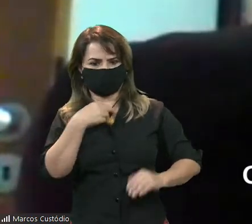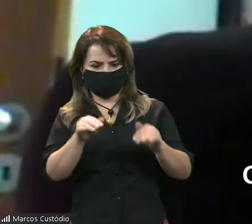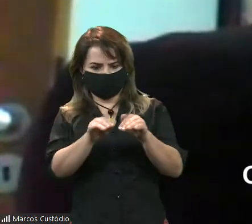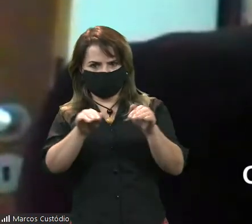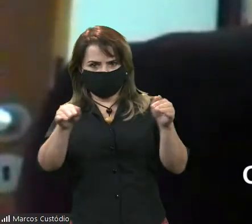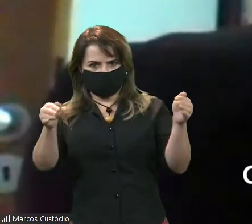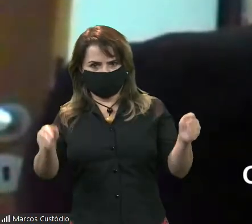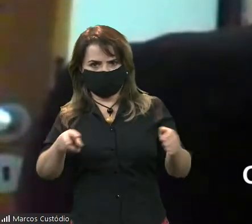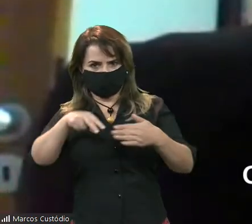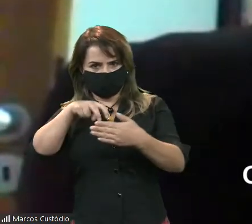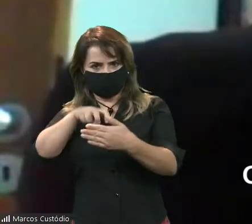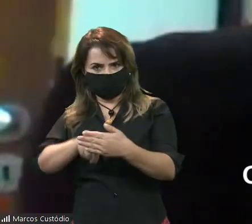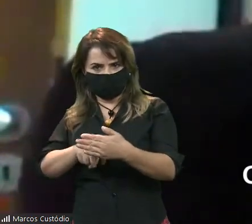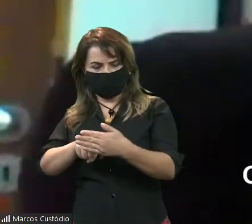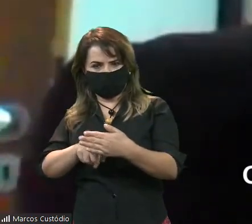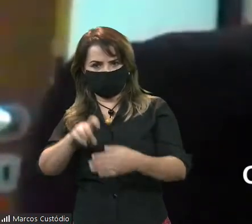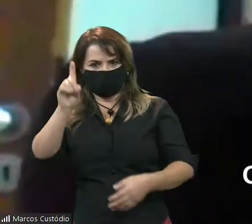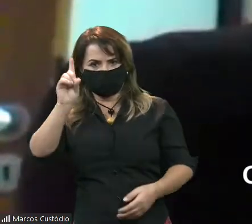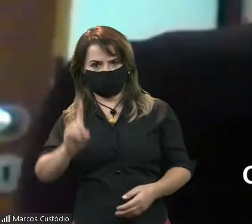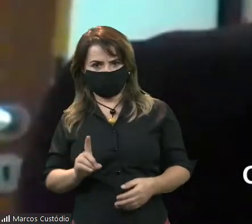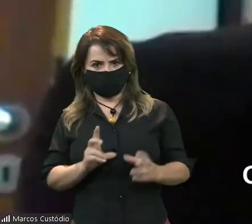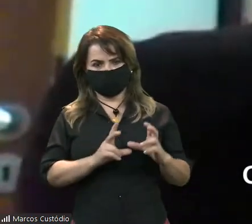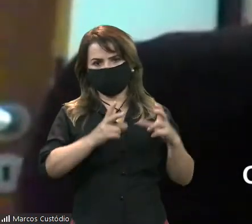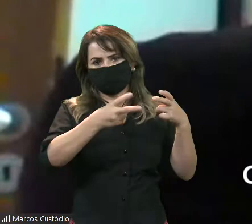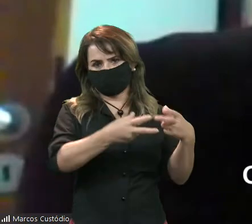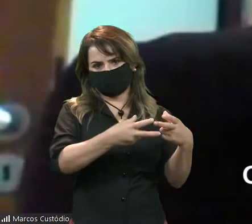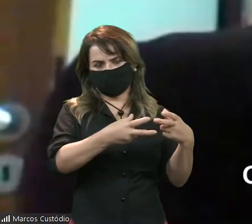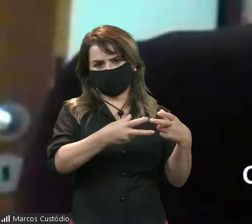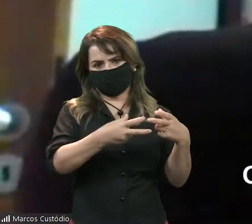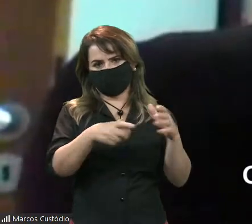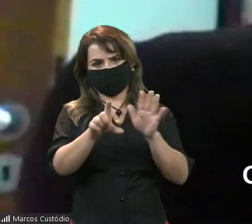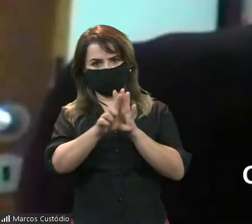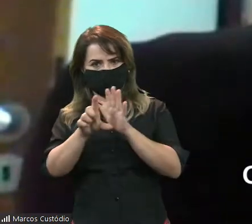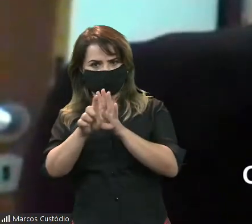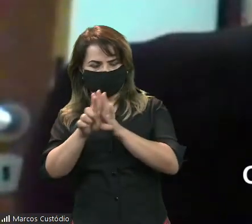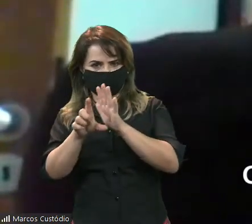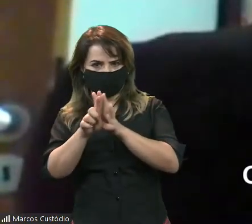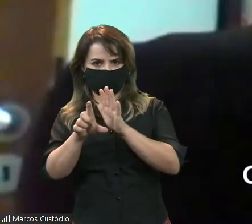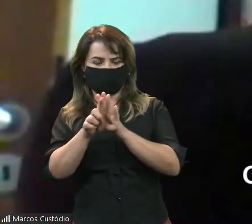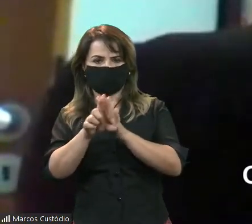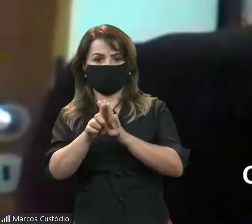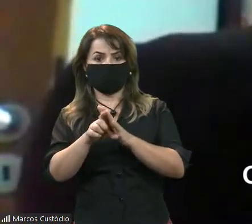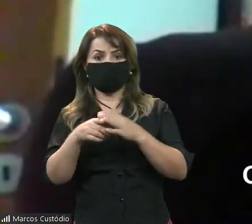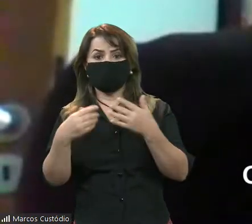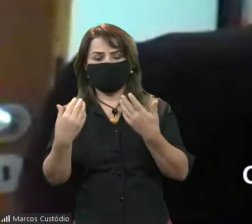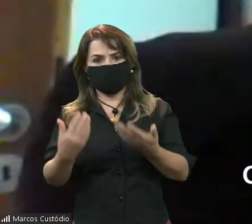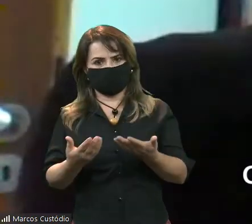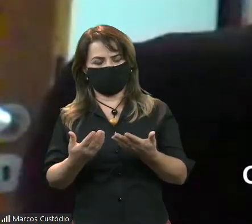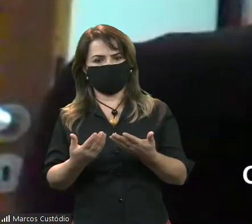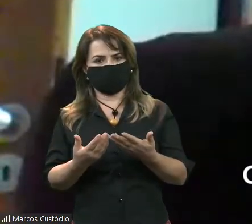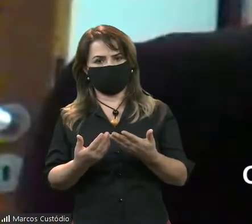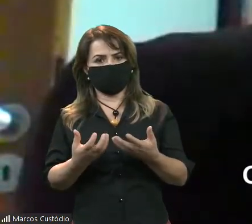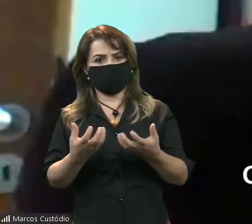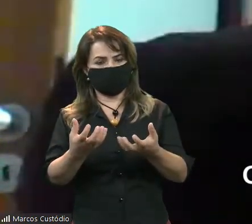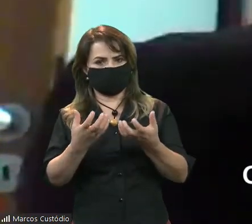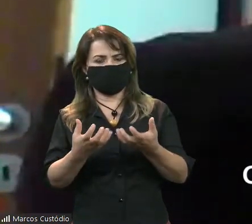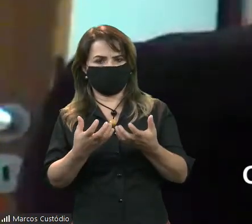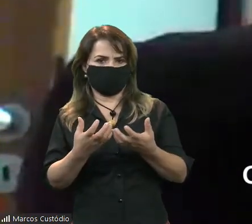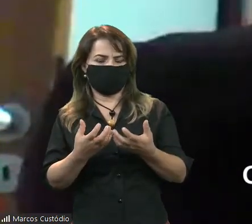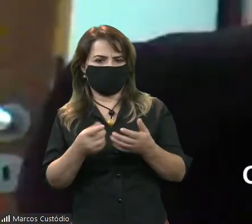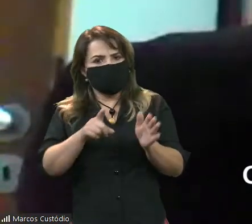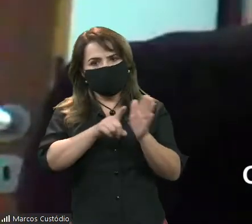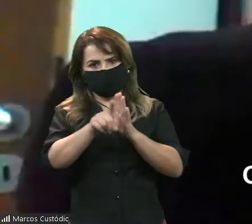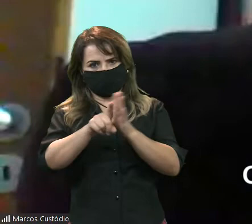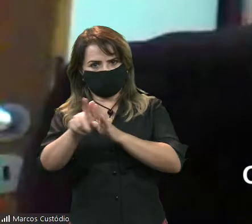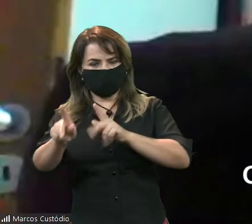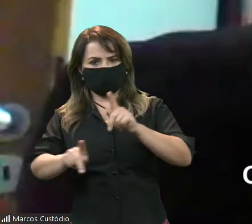fazer parte de mesa diretiva, de Câmara Legislativa. Razão pela qual eu requeiro, ouvindo o plenário, ou se for ato de